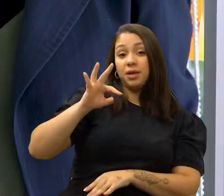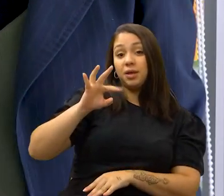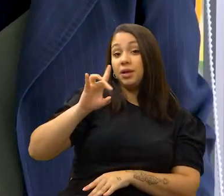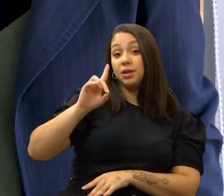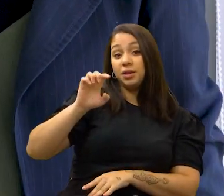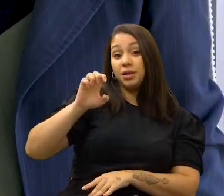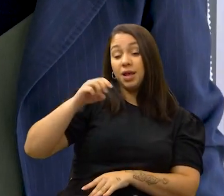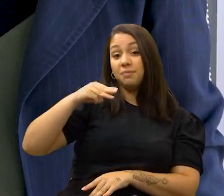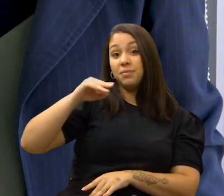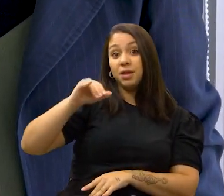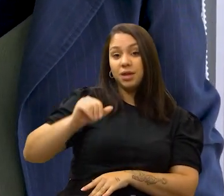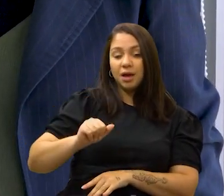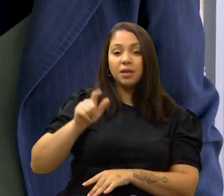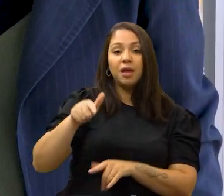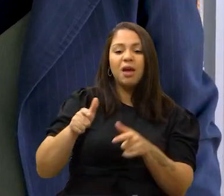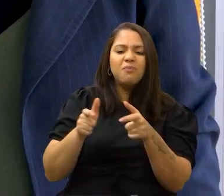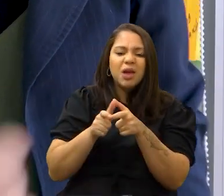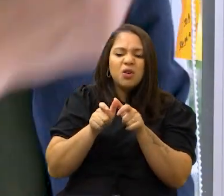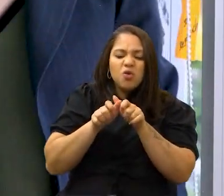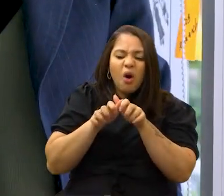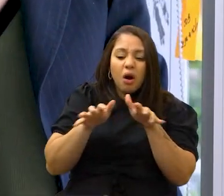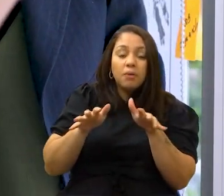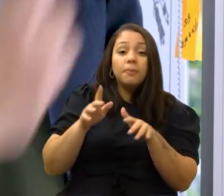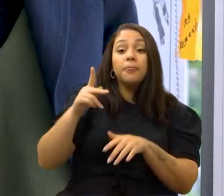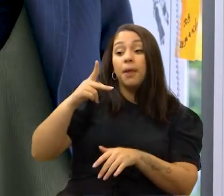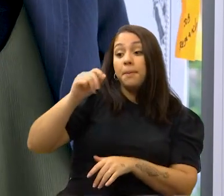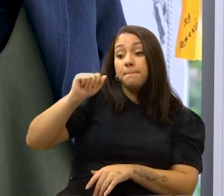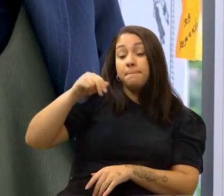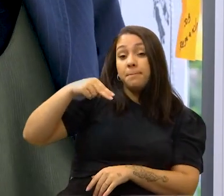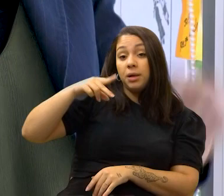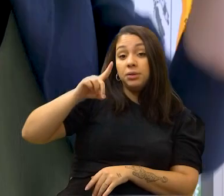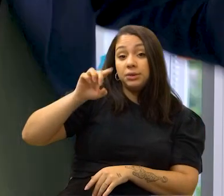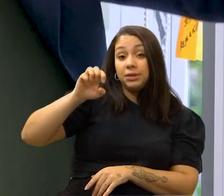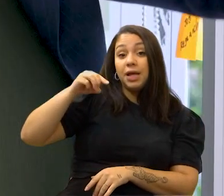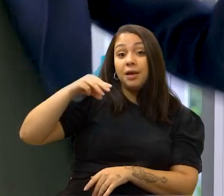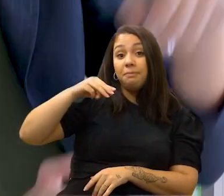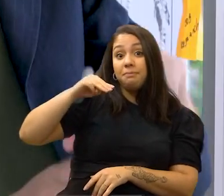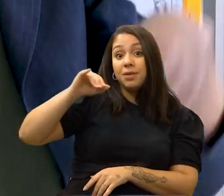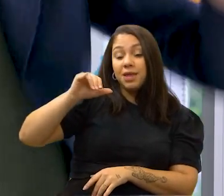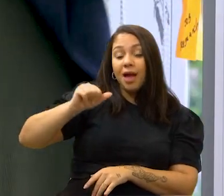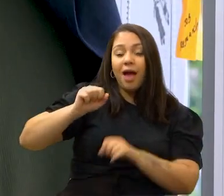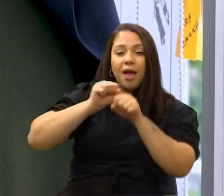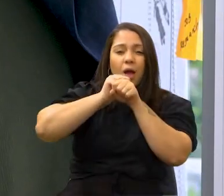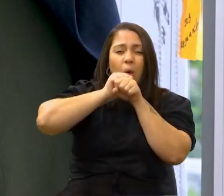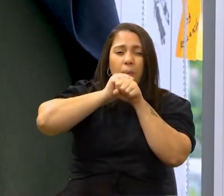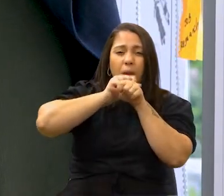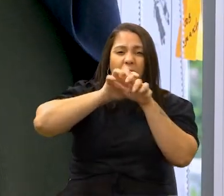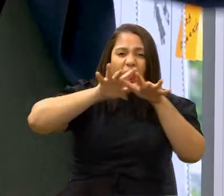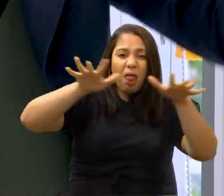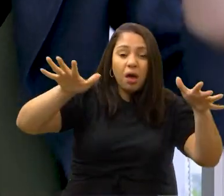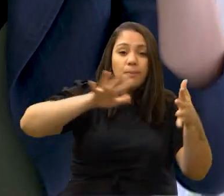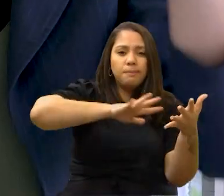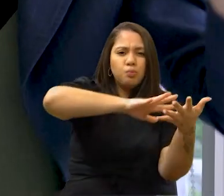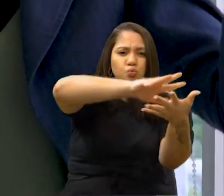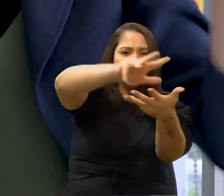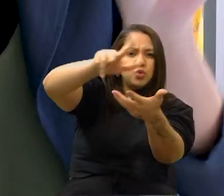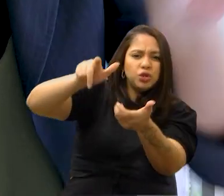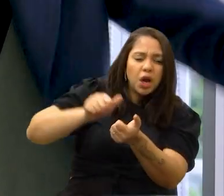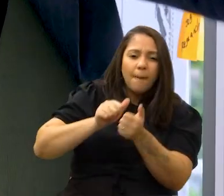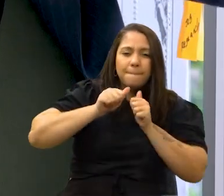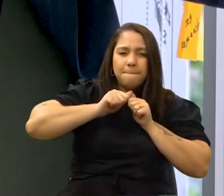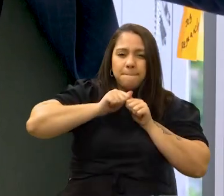sem né? dúvida, A pandemia já é mundial, uma doença mundial, infecção. Essa